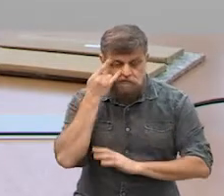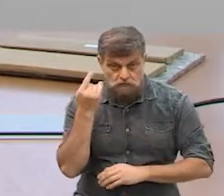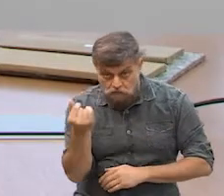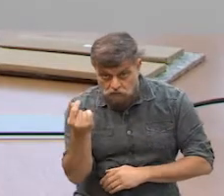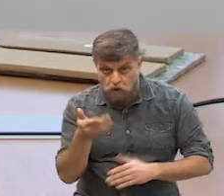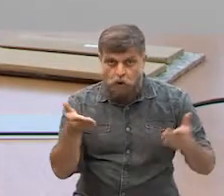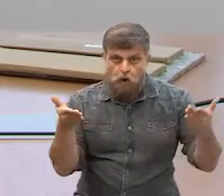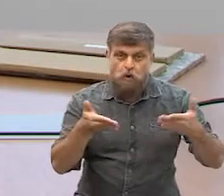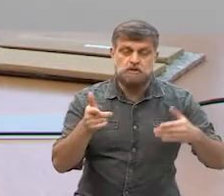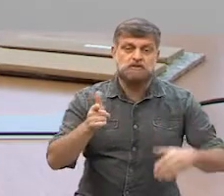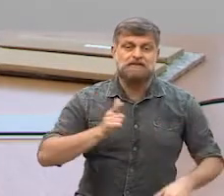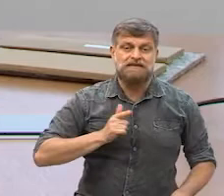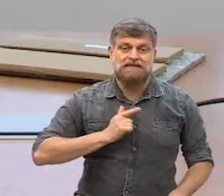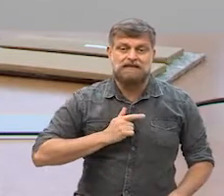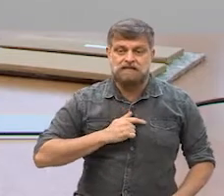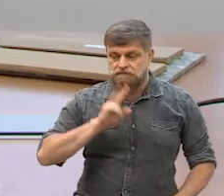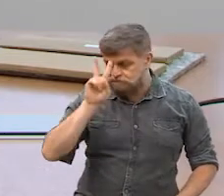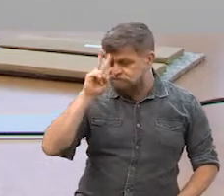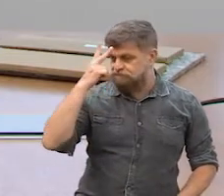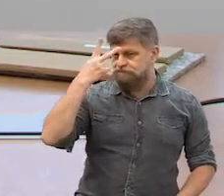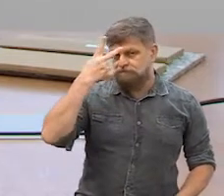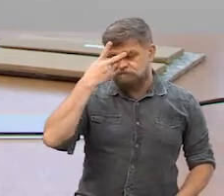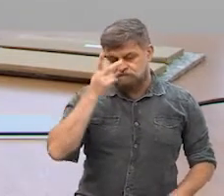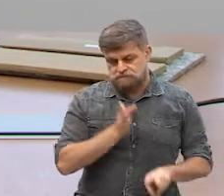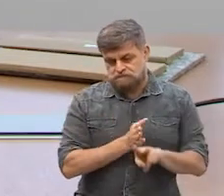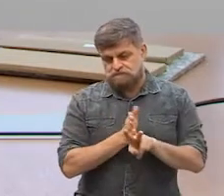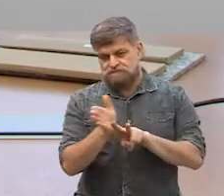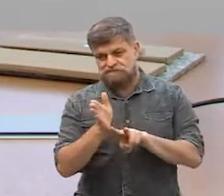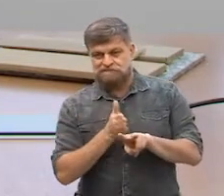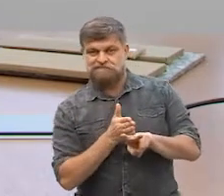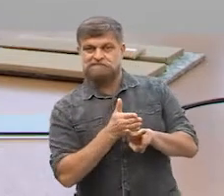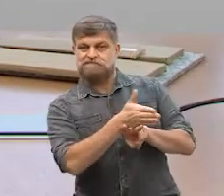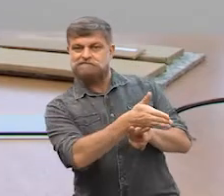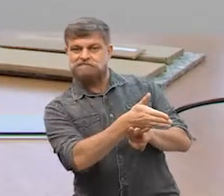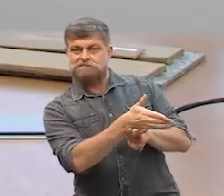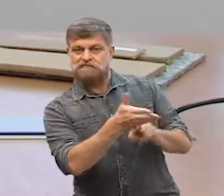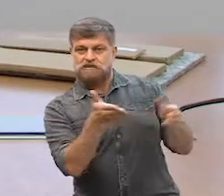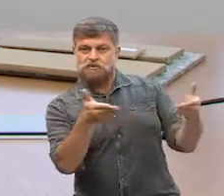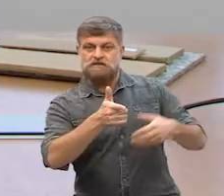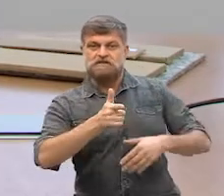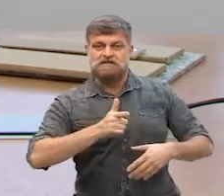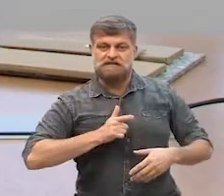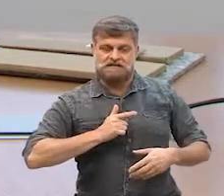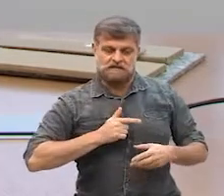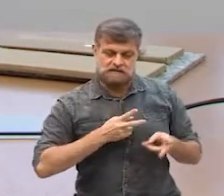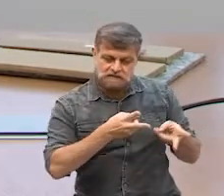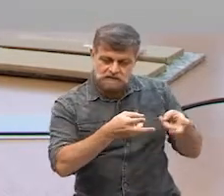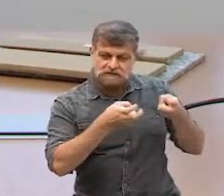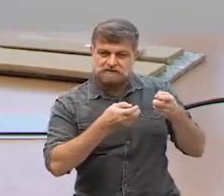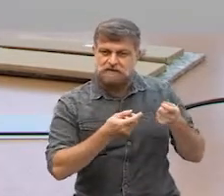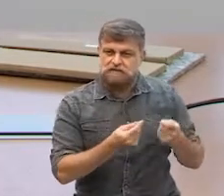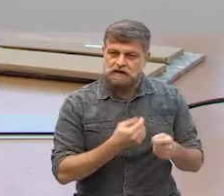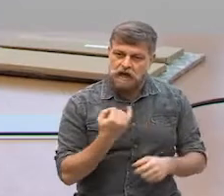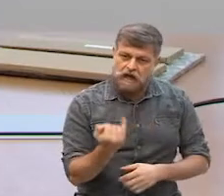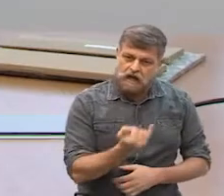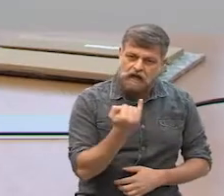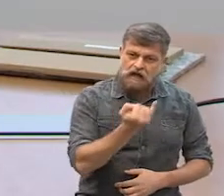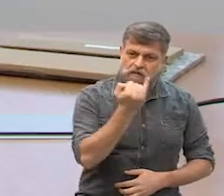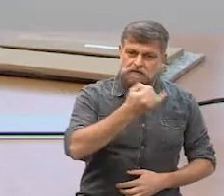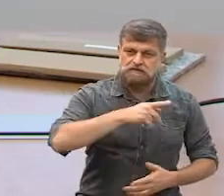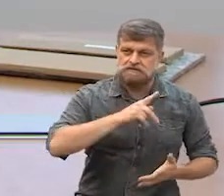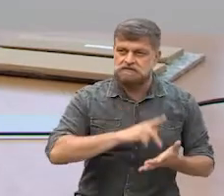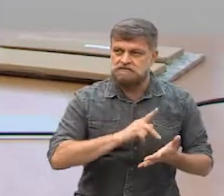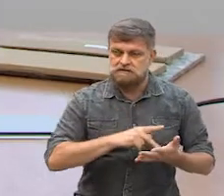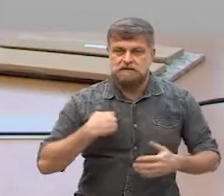hoje já tem uma outra visão, né? Hoje realmente a gente tem essa visão da importância realmente, né, do que a